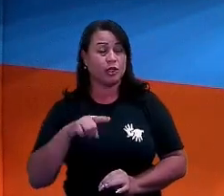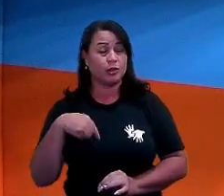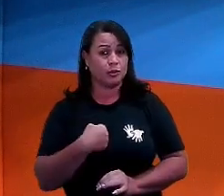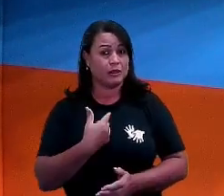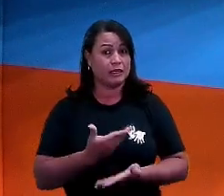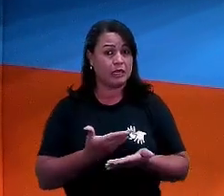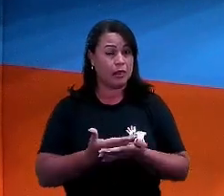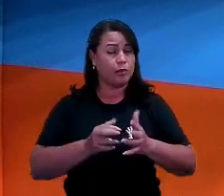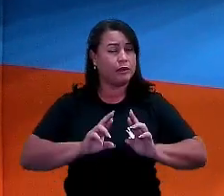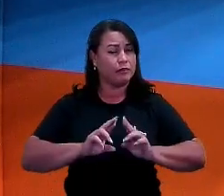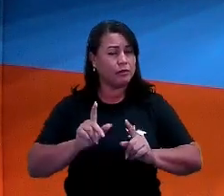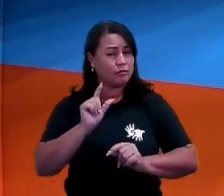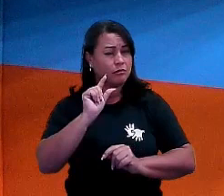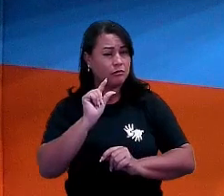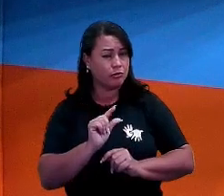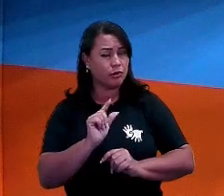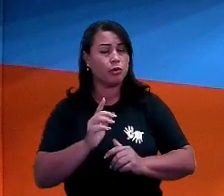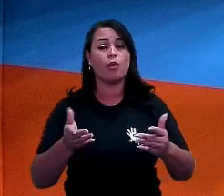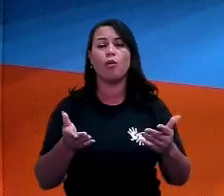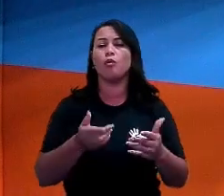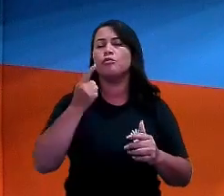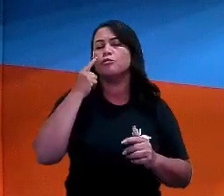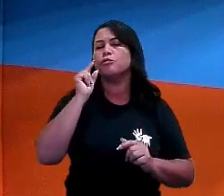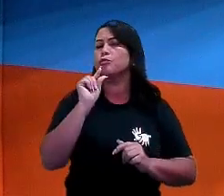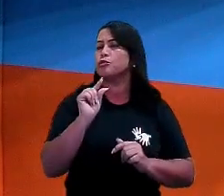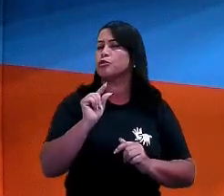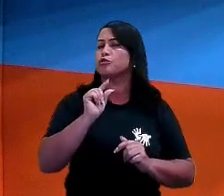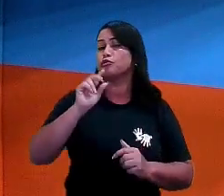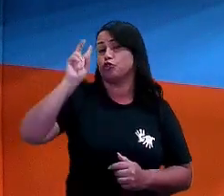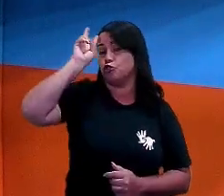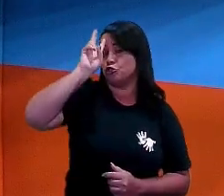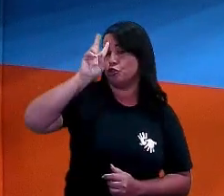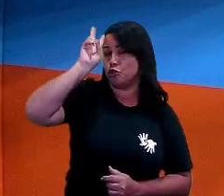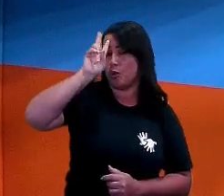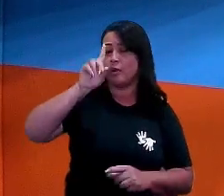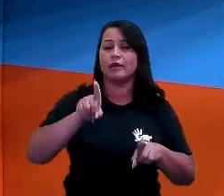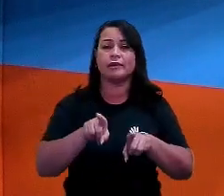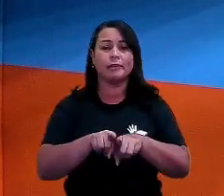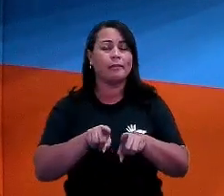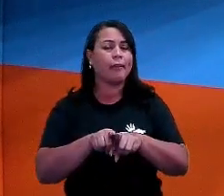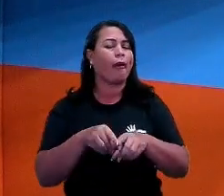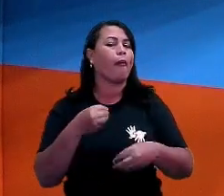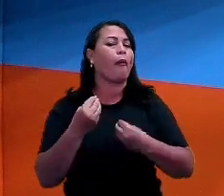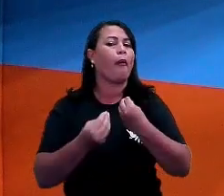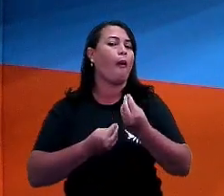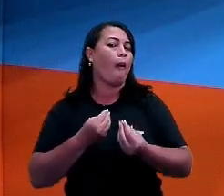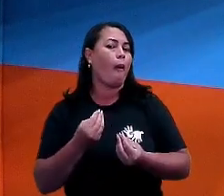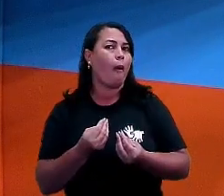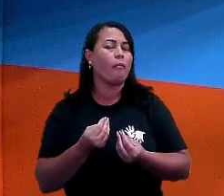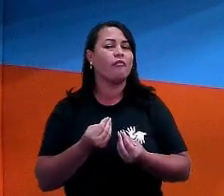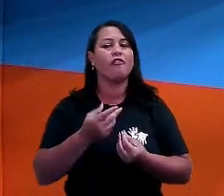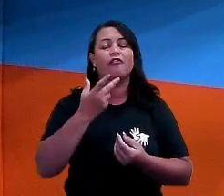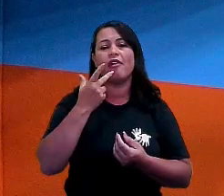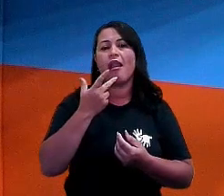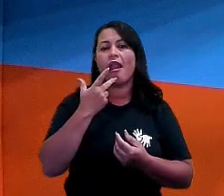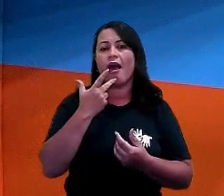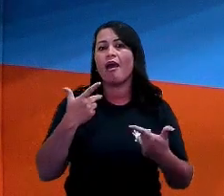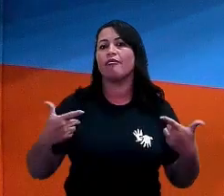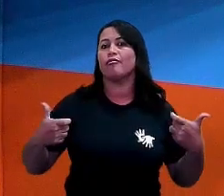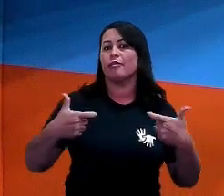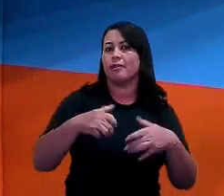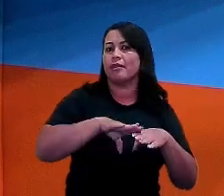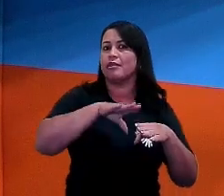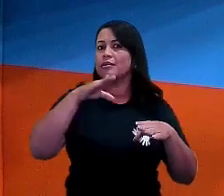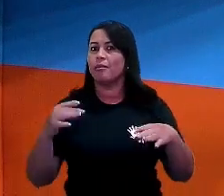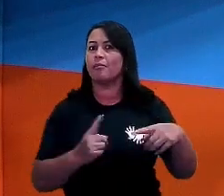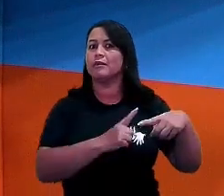pouquinho diferente, tá? Hoje nós vamos ver um pouquinho de história, tá? Como quando a gente for falar da Batalha do Monte das